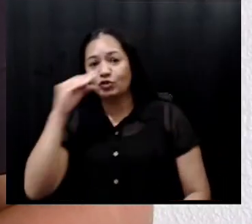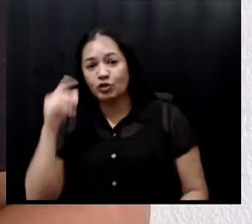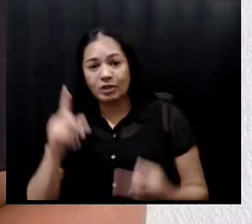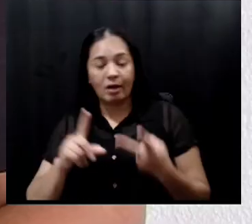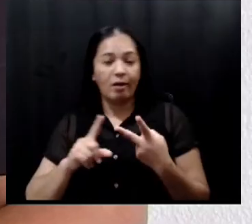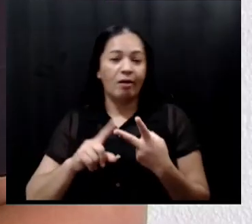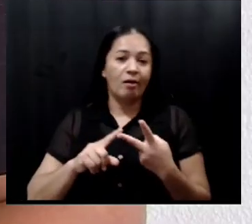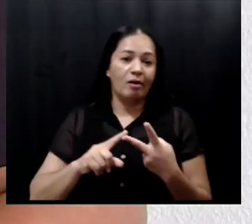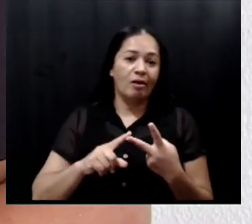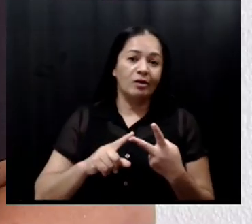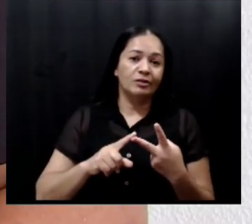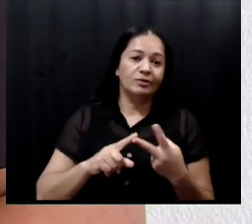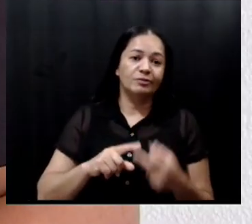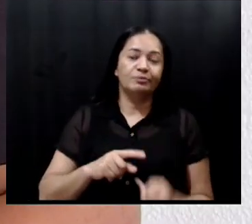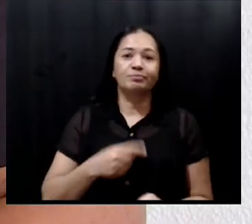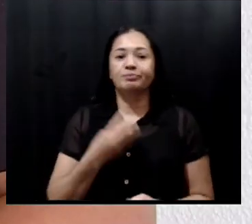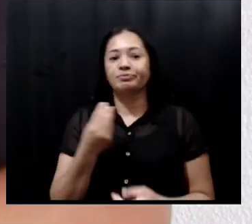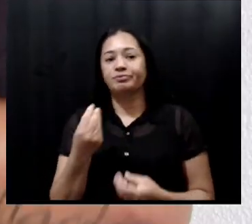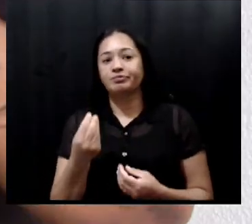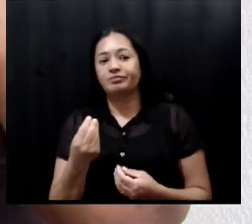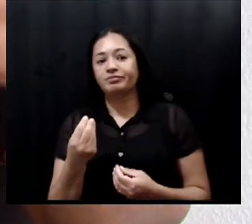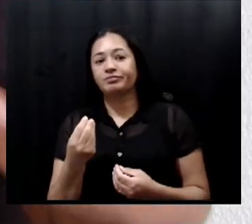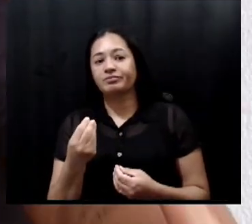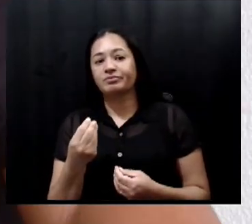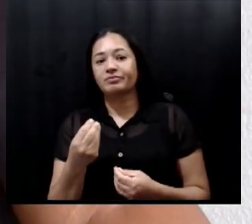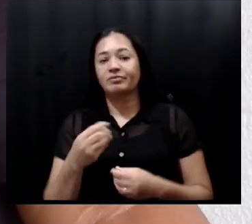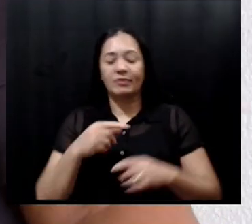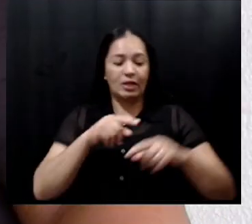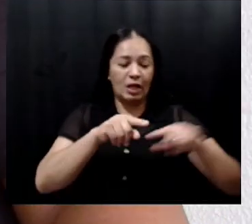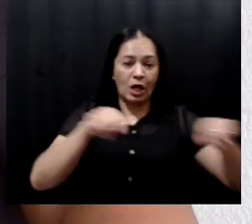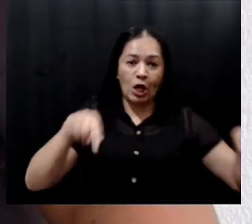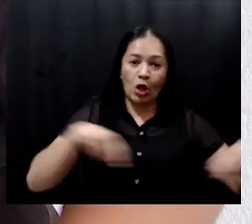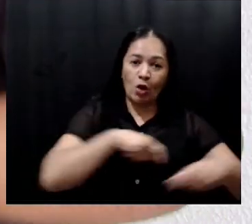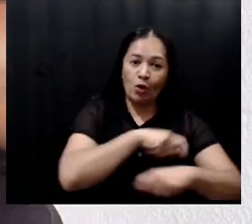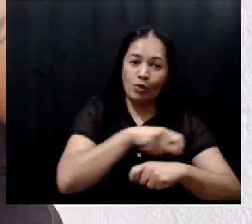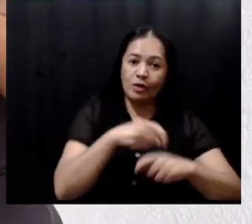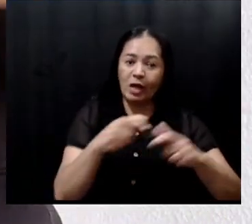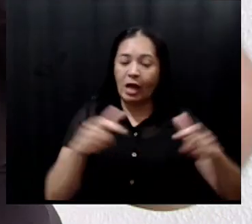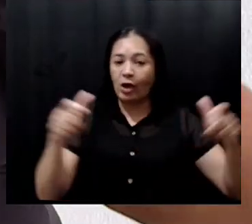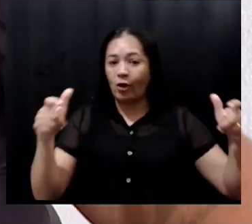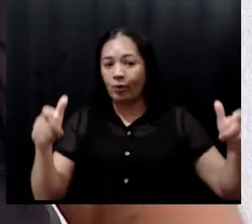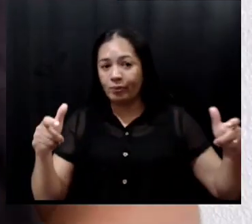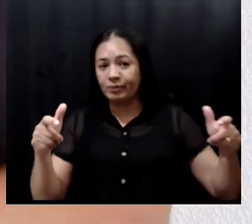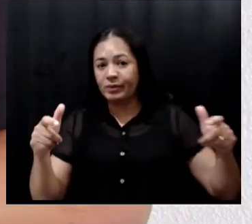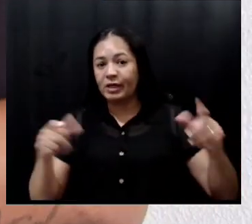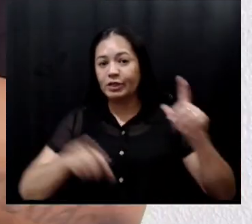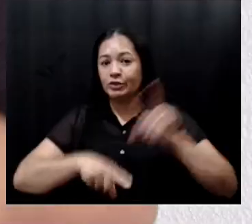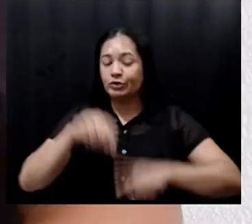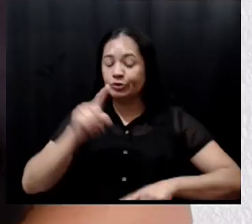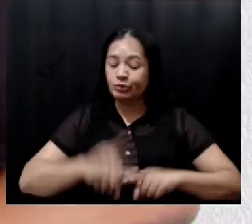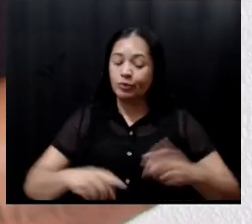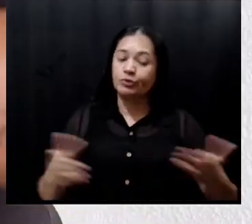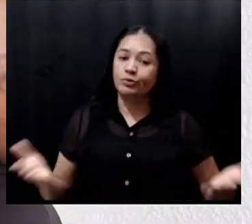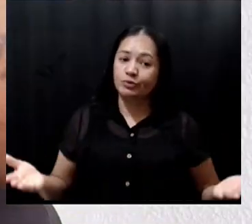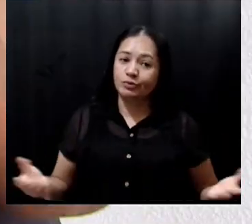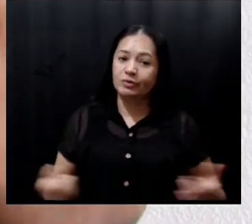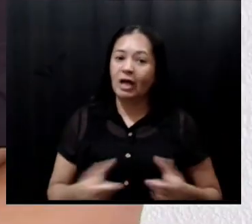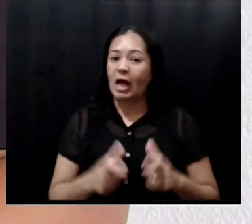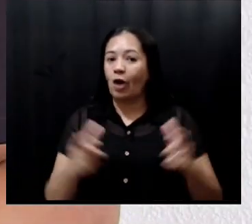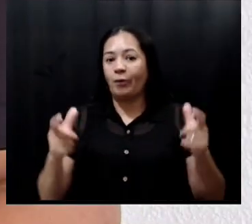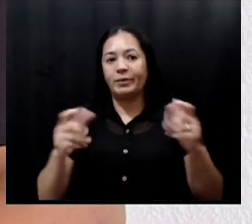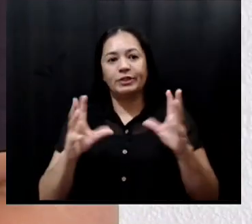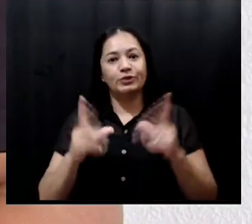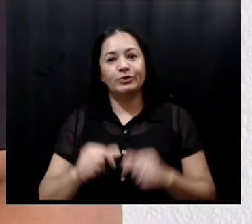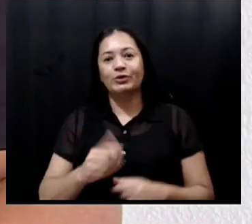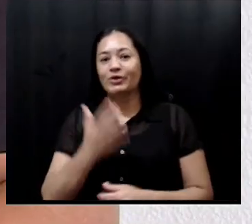de remanejamento de cozinha, aumenta os materiais, aumenta tudo, comida. E